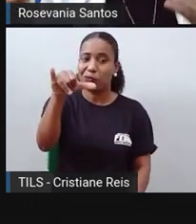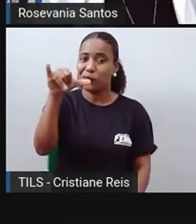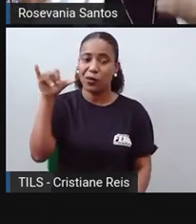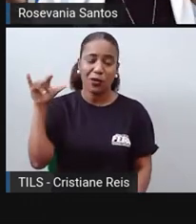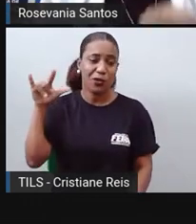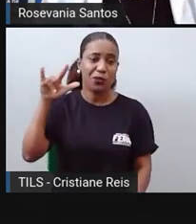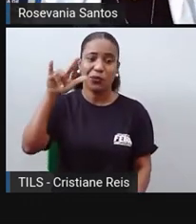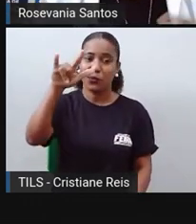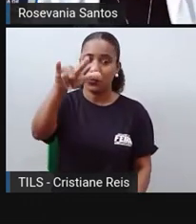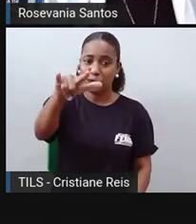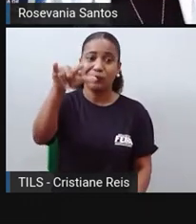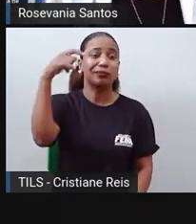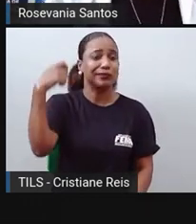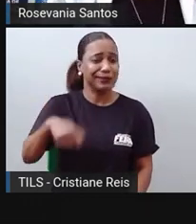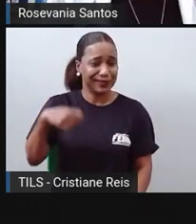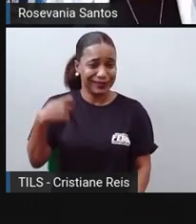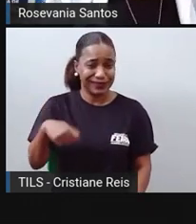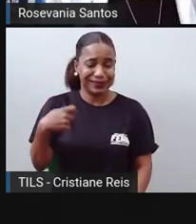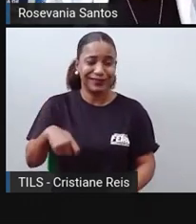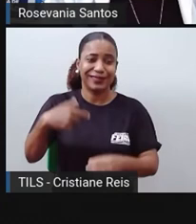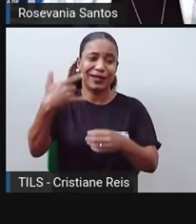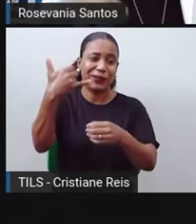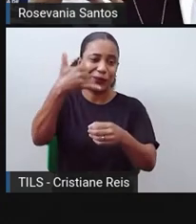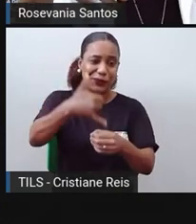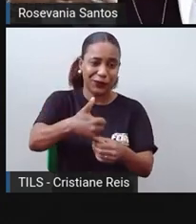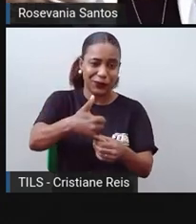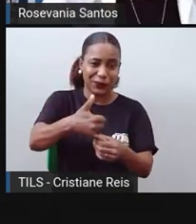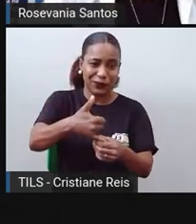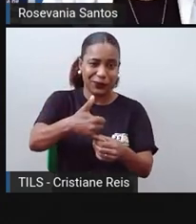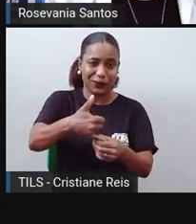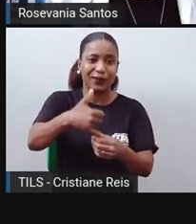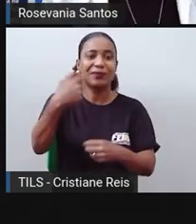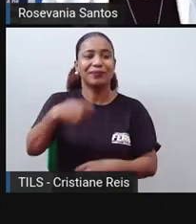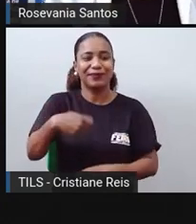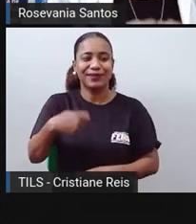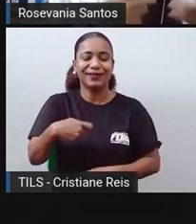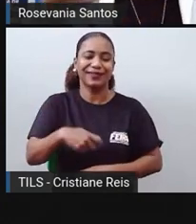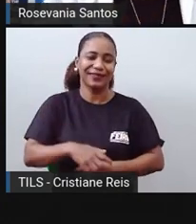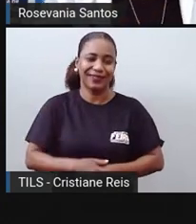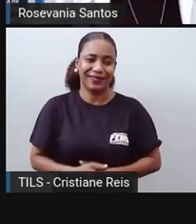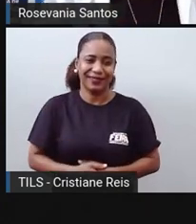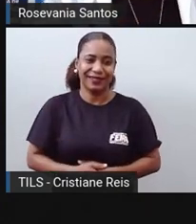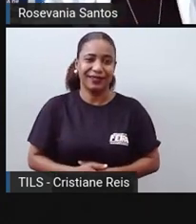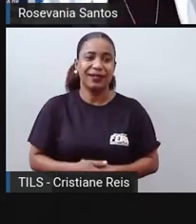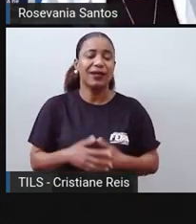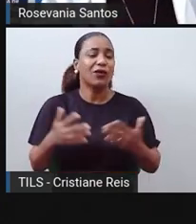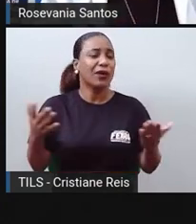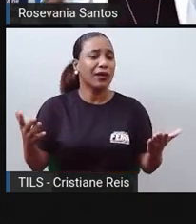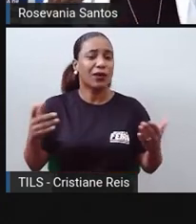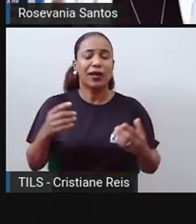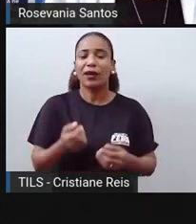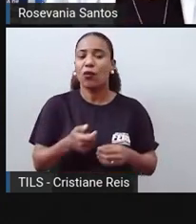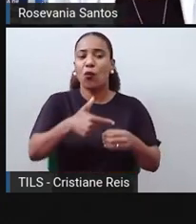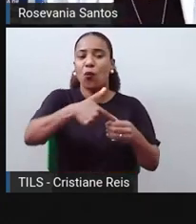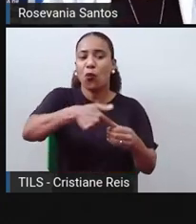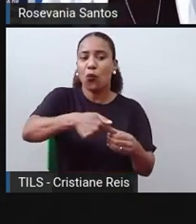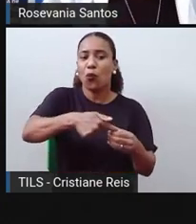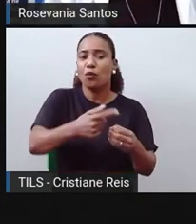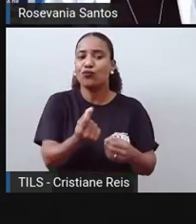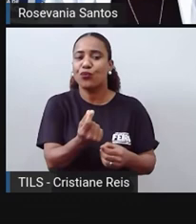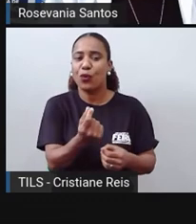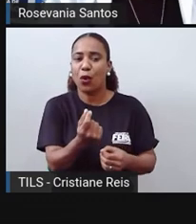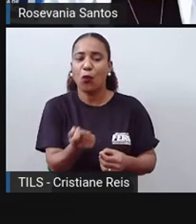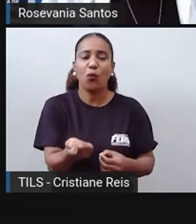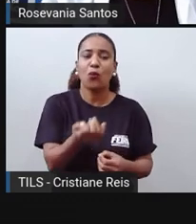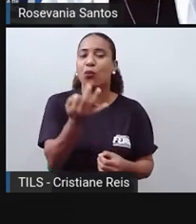de algum combustível para poder ser transportado. E quem é que está aí controlando o preço dos barris, né? Esses países aí,